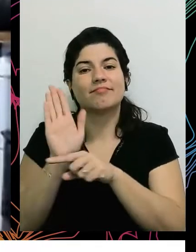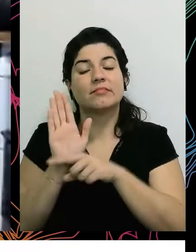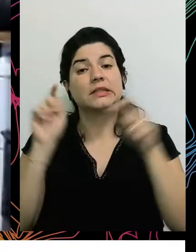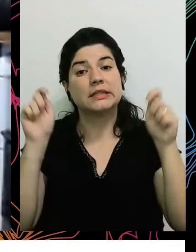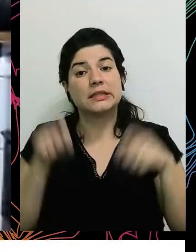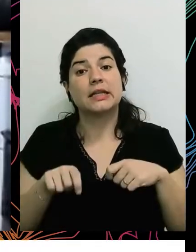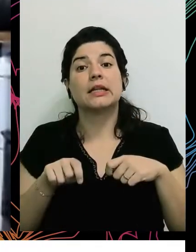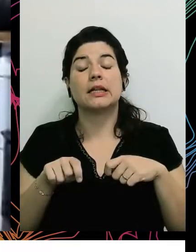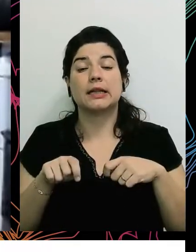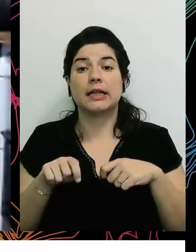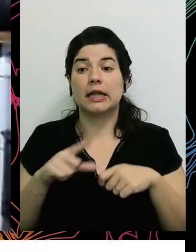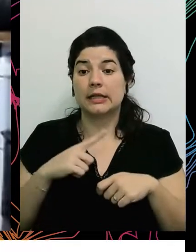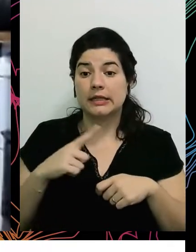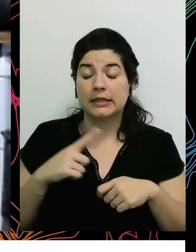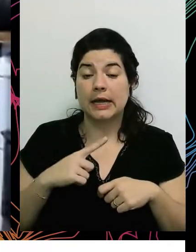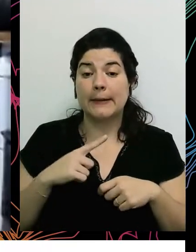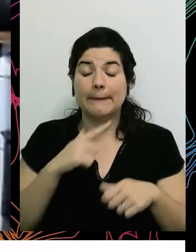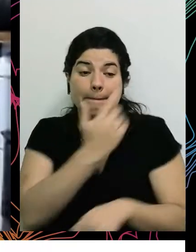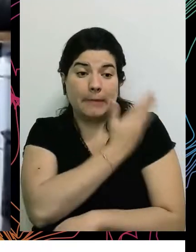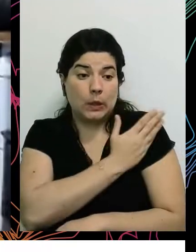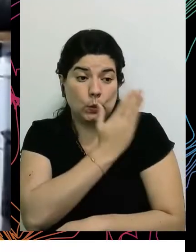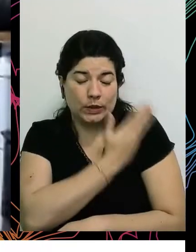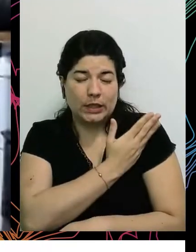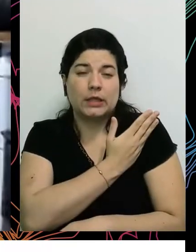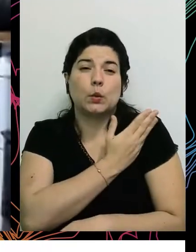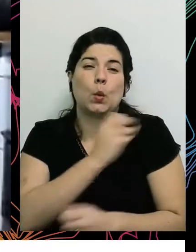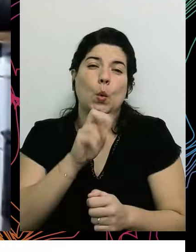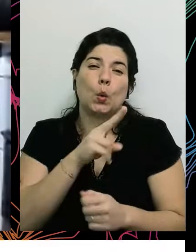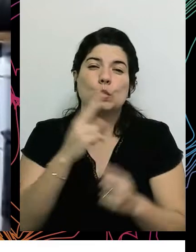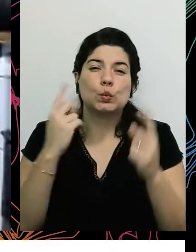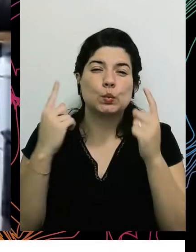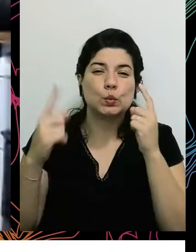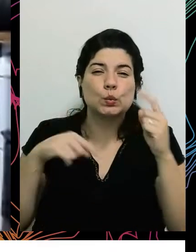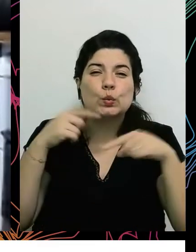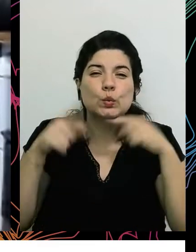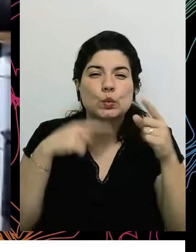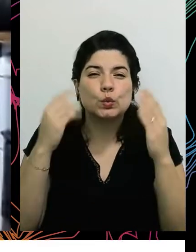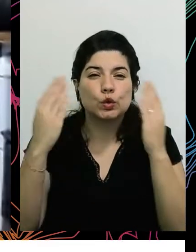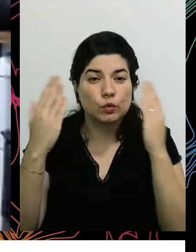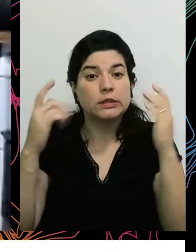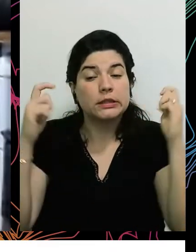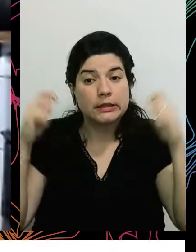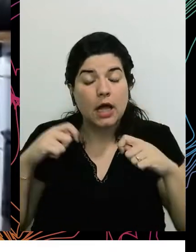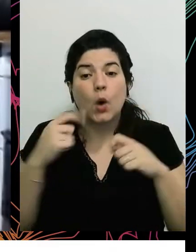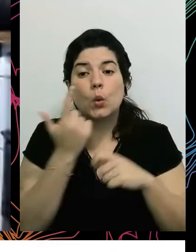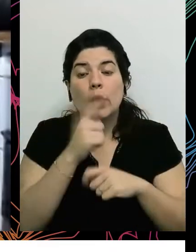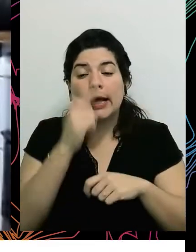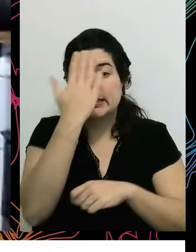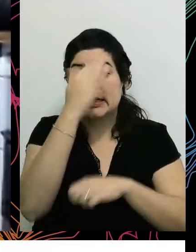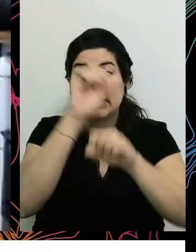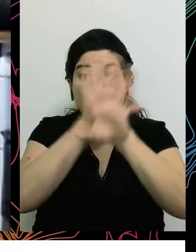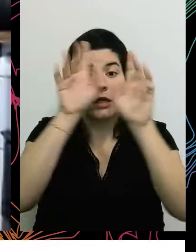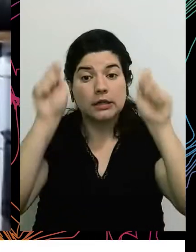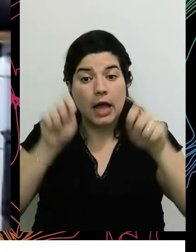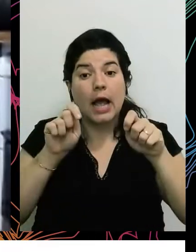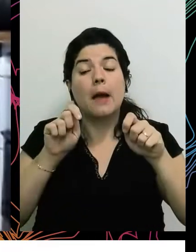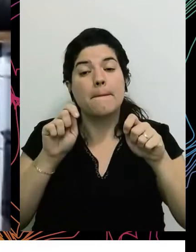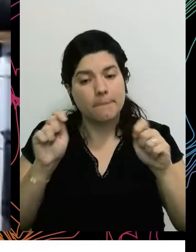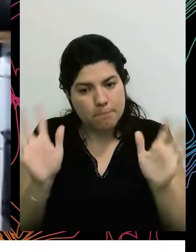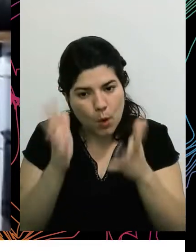esse tabu e a gente promover a igualdade de gênero tão sonhada